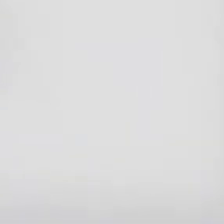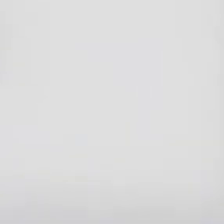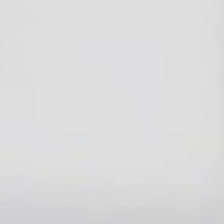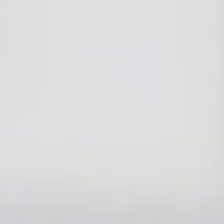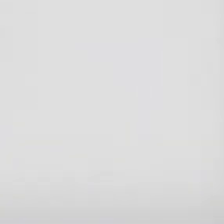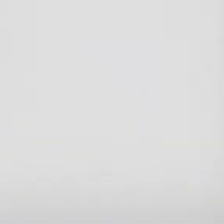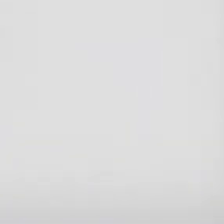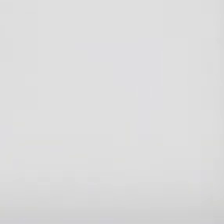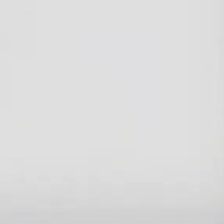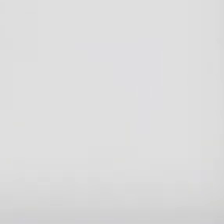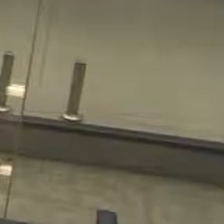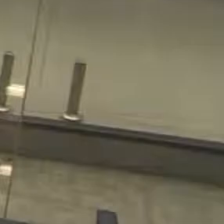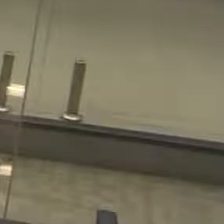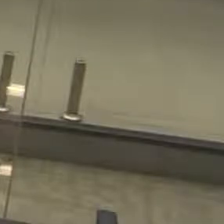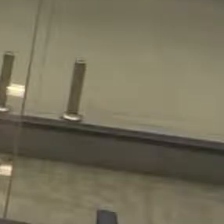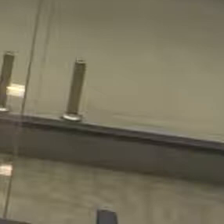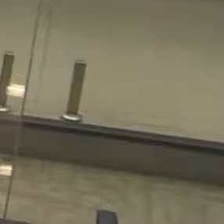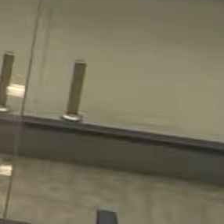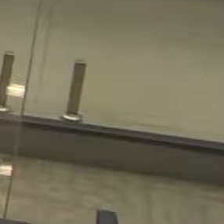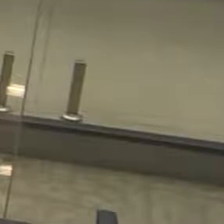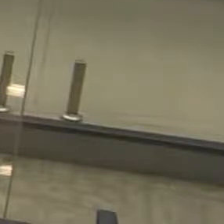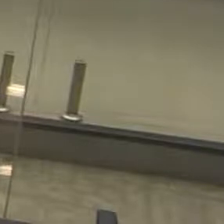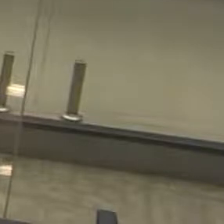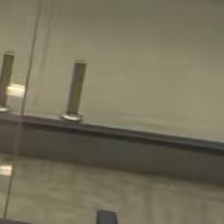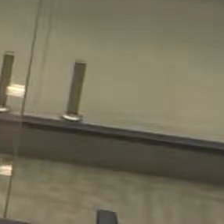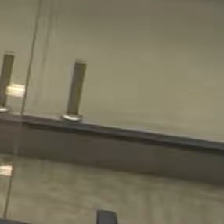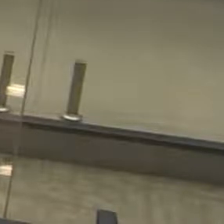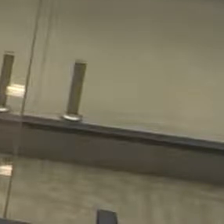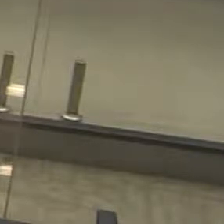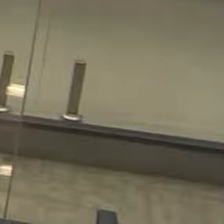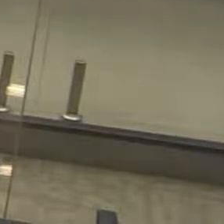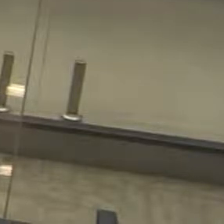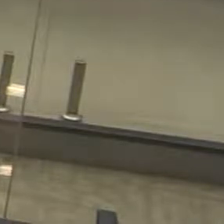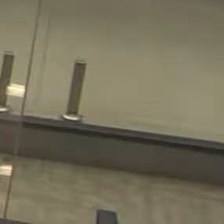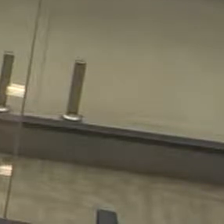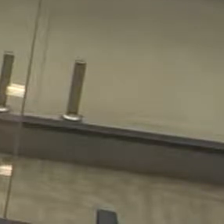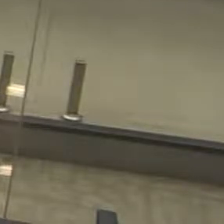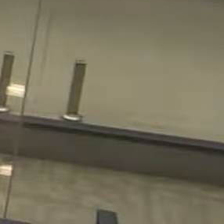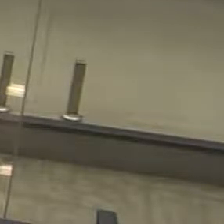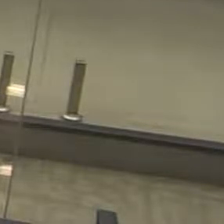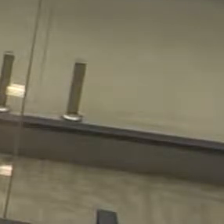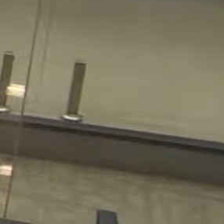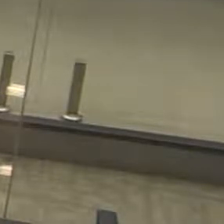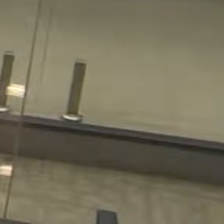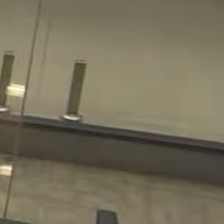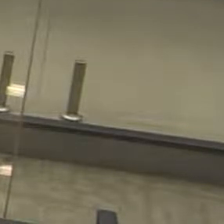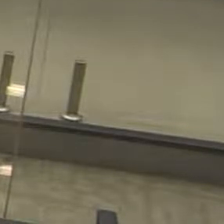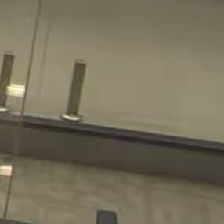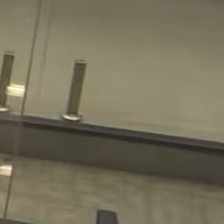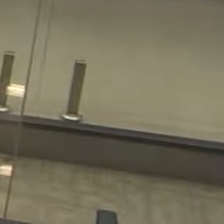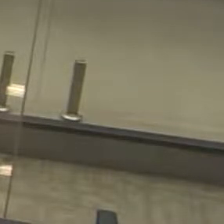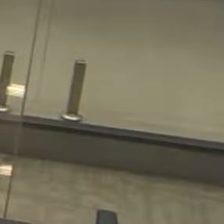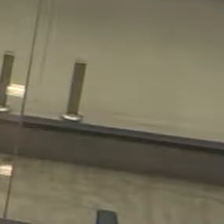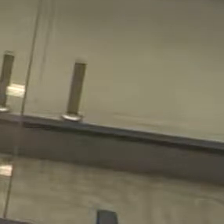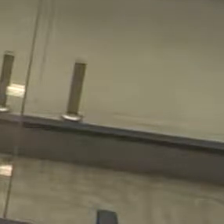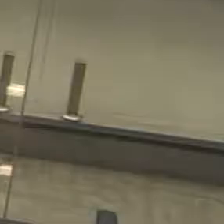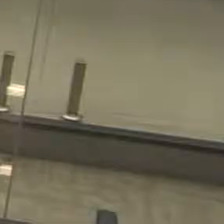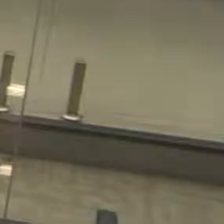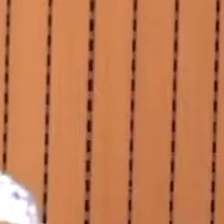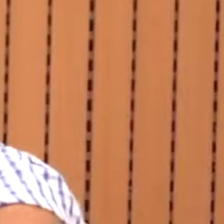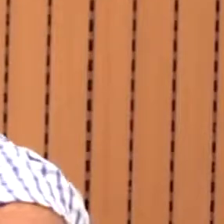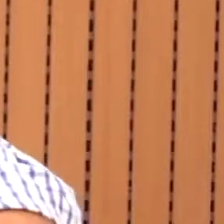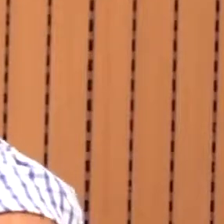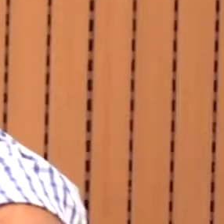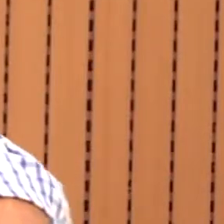TV Câmara, Campinas. Bom dia a todos. Declaro aberta a 25ª audiência